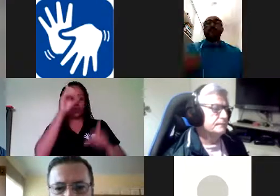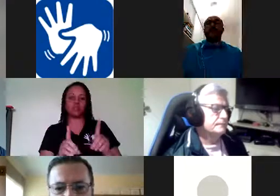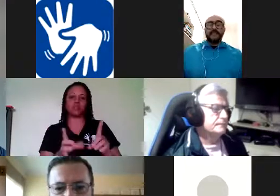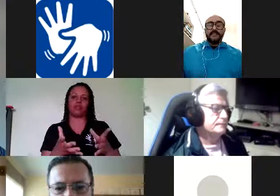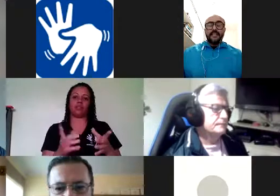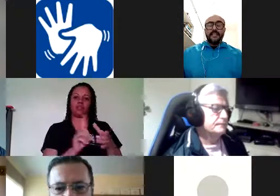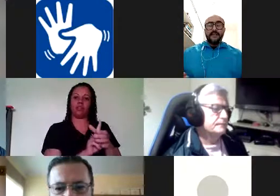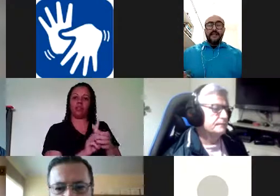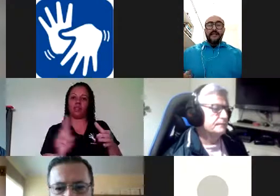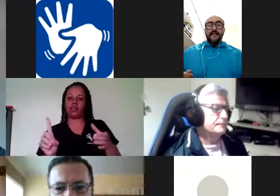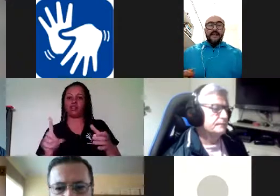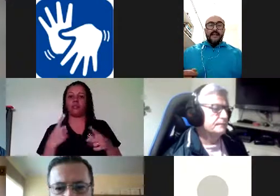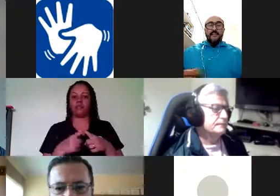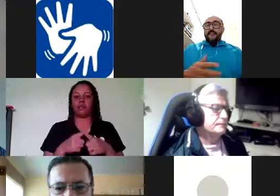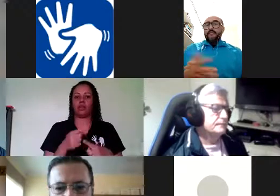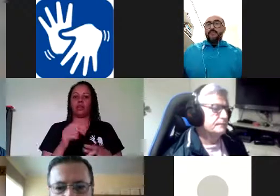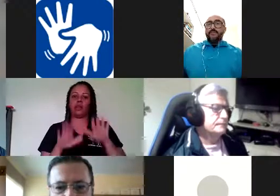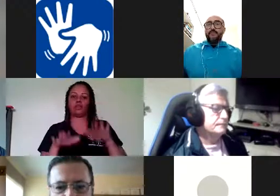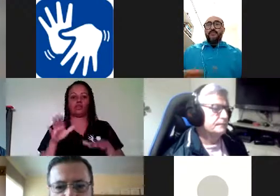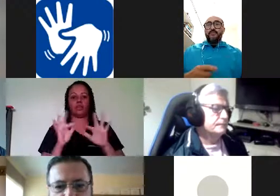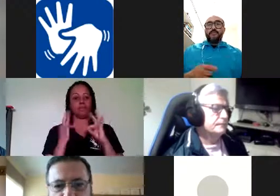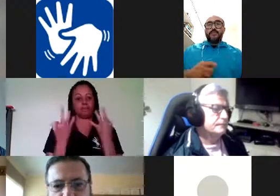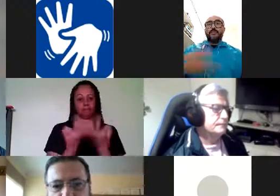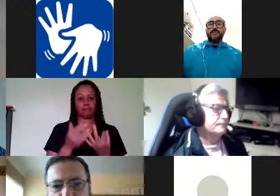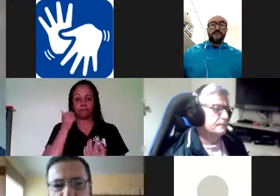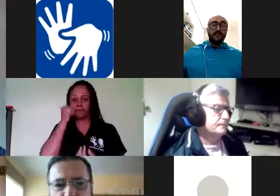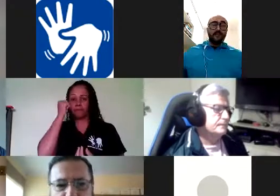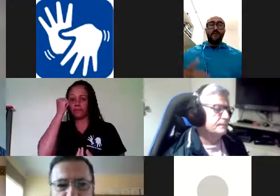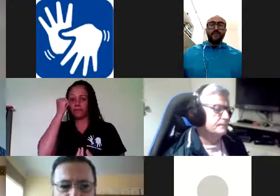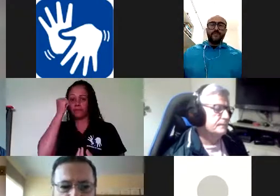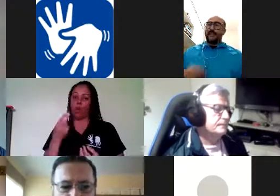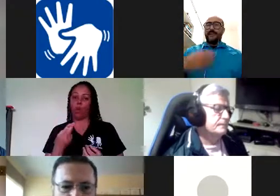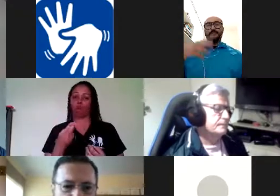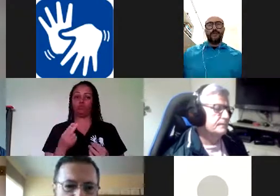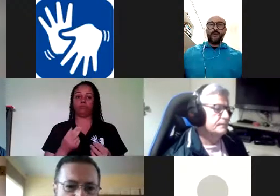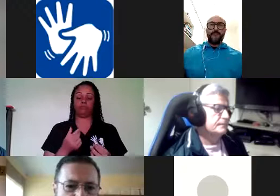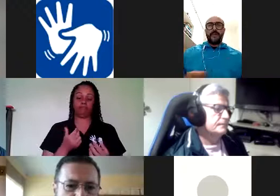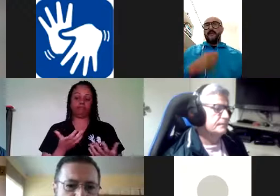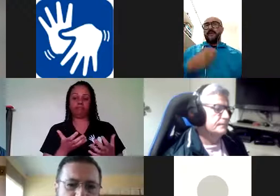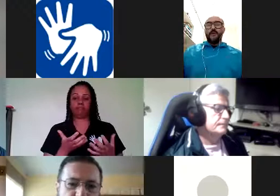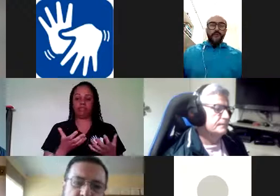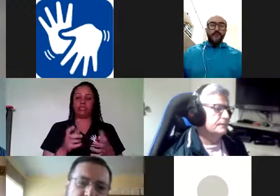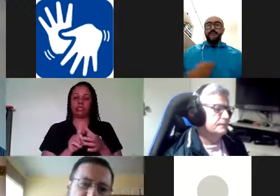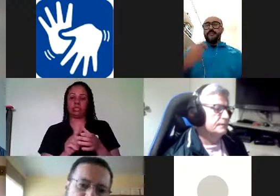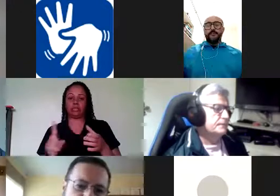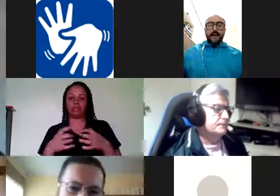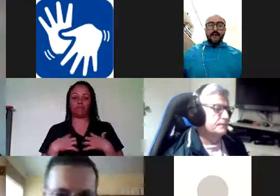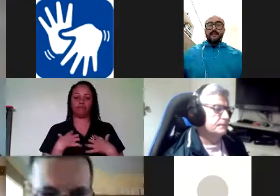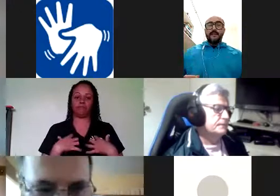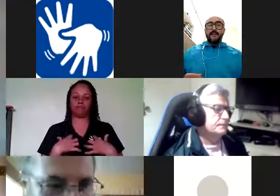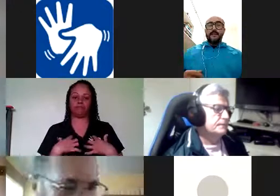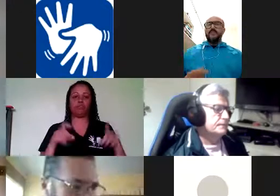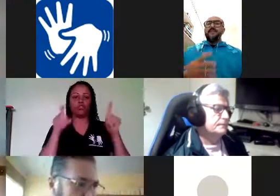ficam constrangidas. A gente vê nos espaços incomuns, sei lá, shopping, clubes,